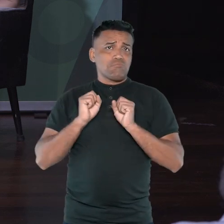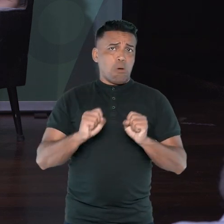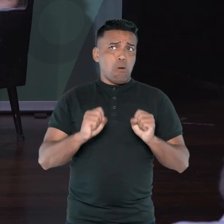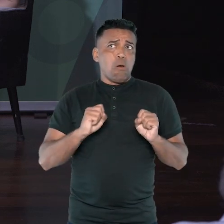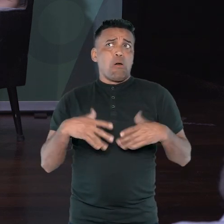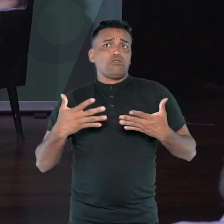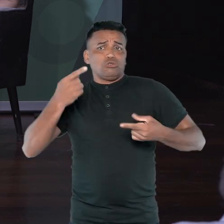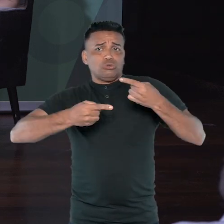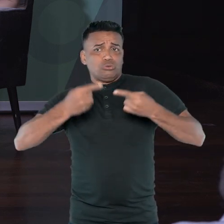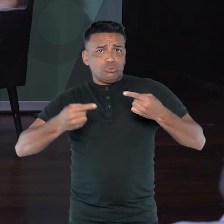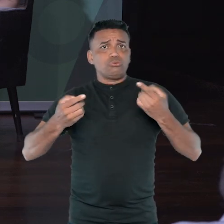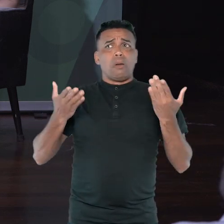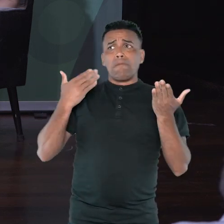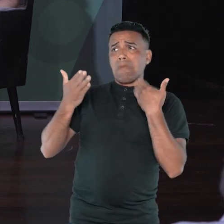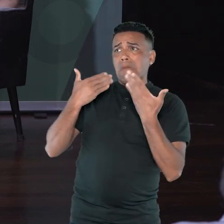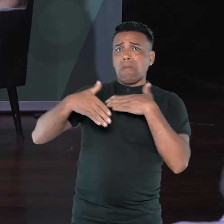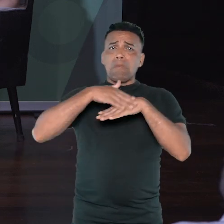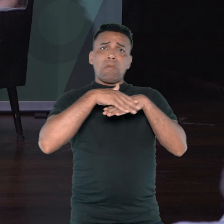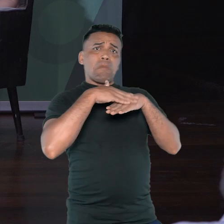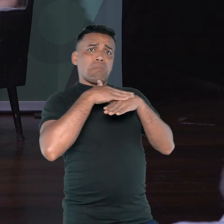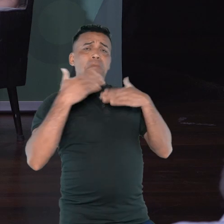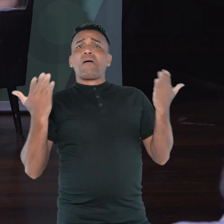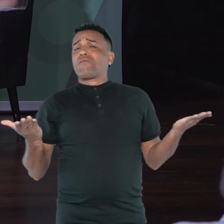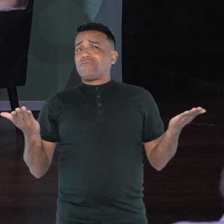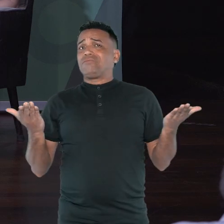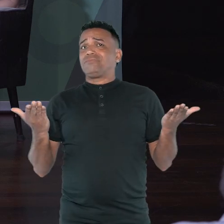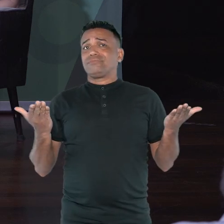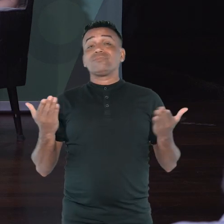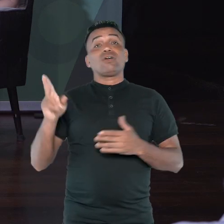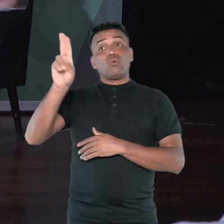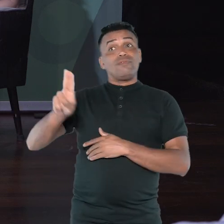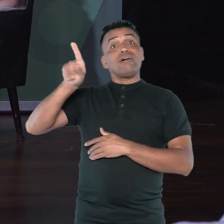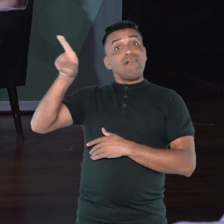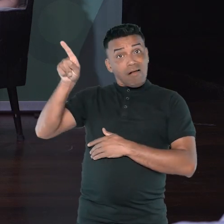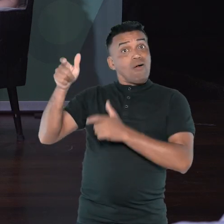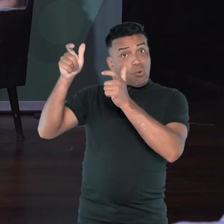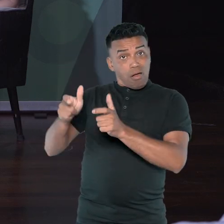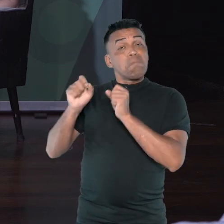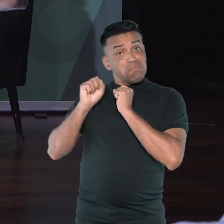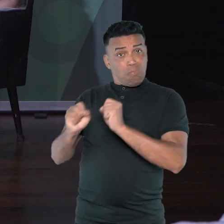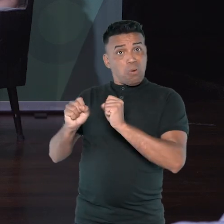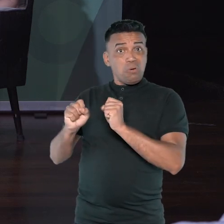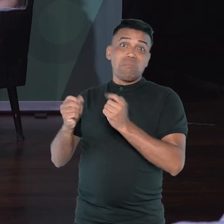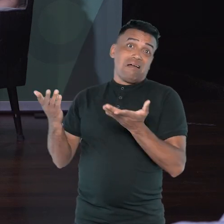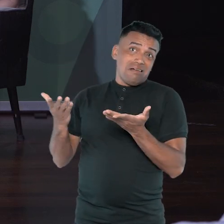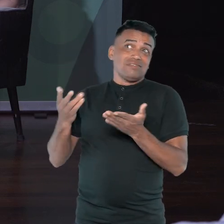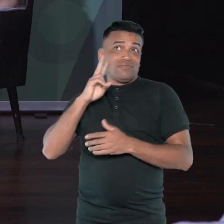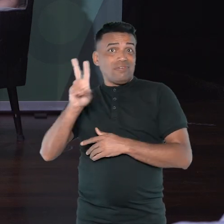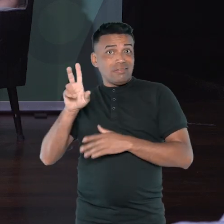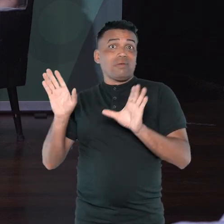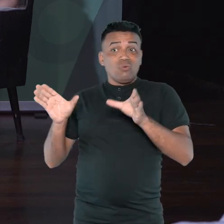ser debatido e pautado. A universidade é um desses espaços hoje em dia, mas não só, a gente vê